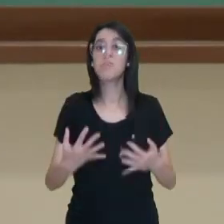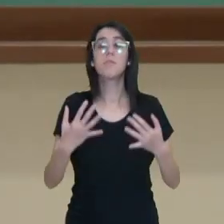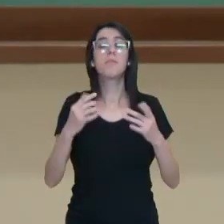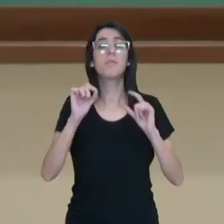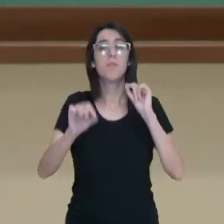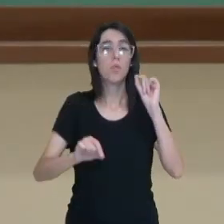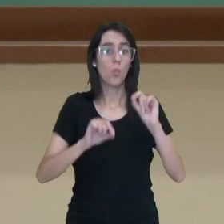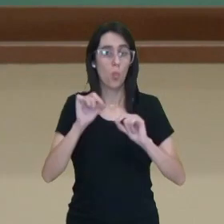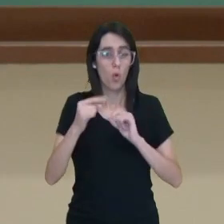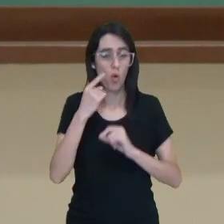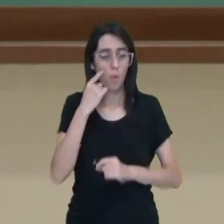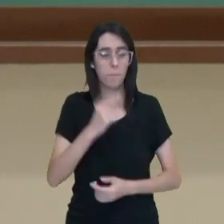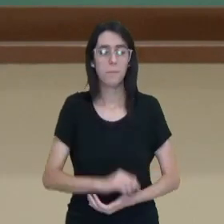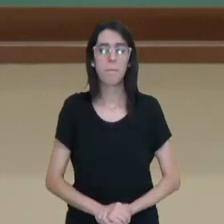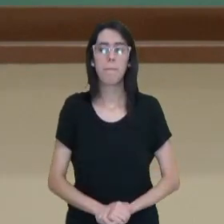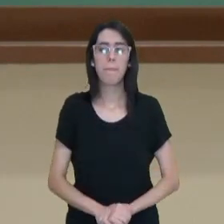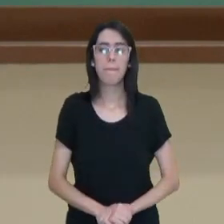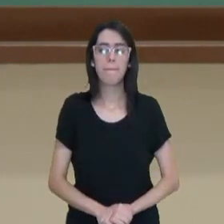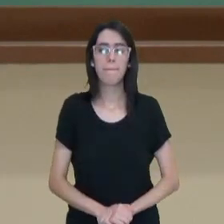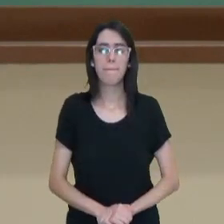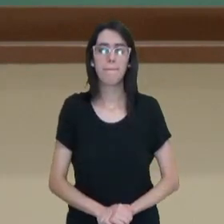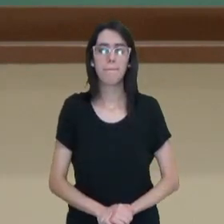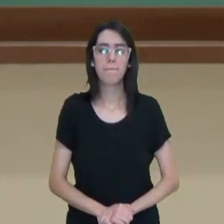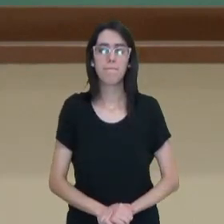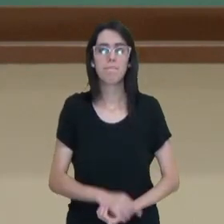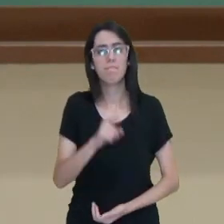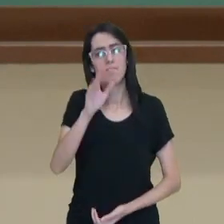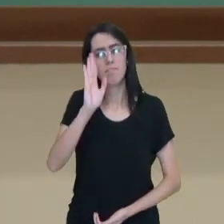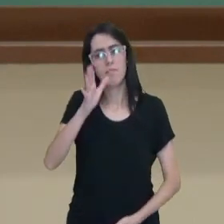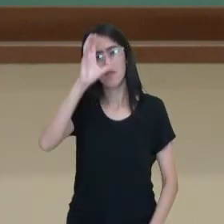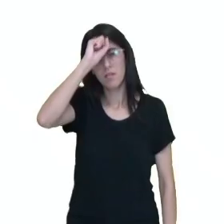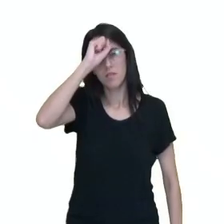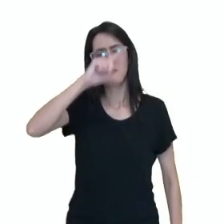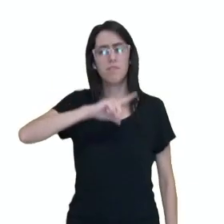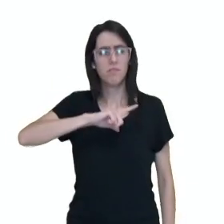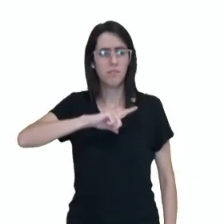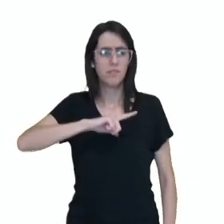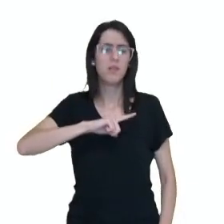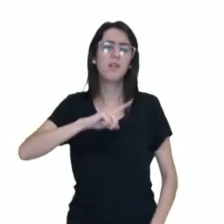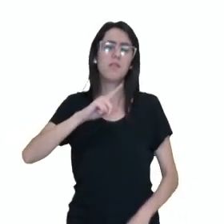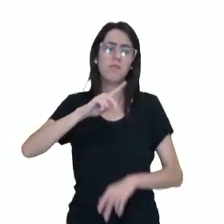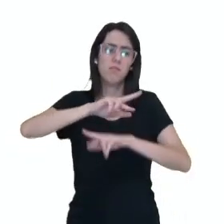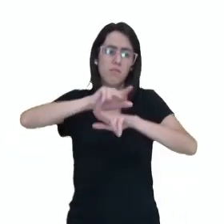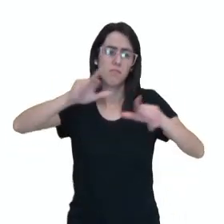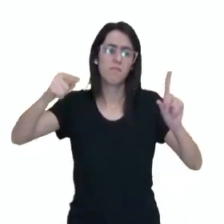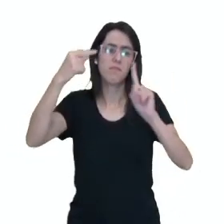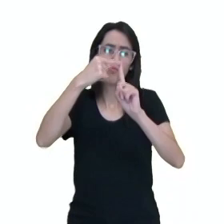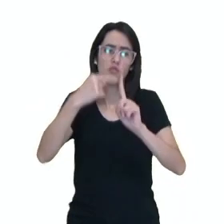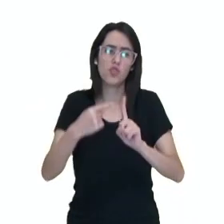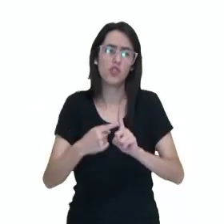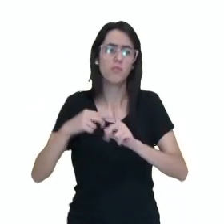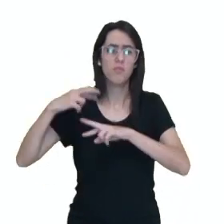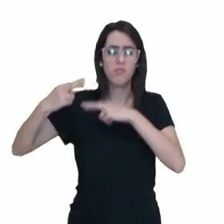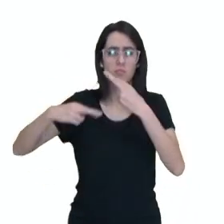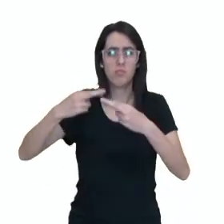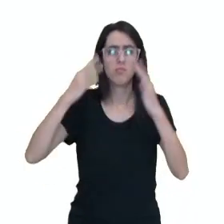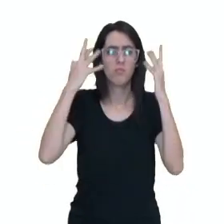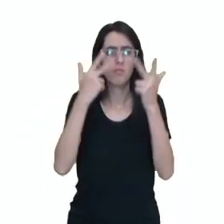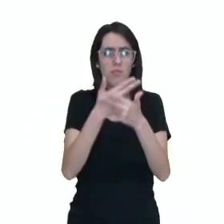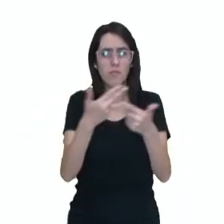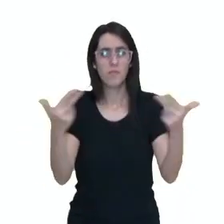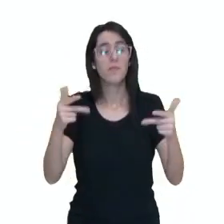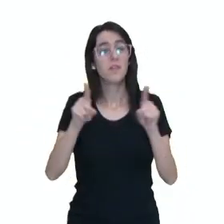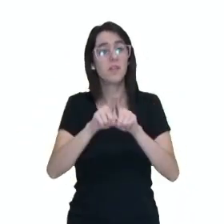também, tá? Então você já aprendeu sobre as diferentes formas de reprodução dos animais e sobre o sistema reprodutor